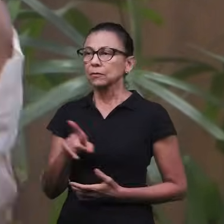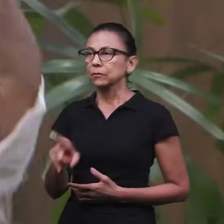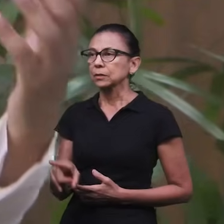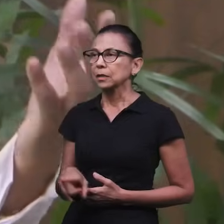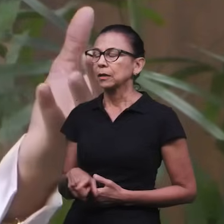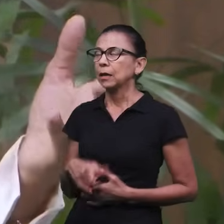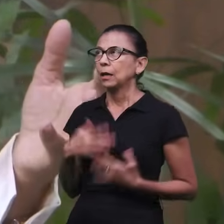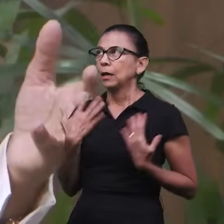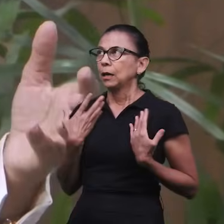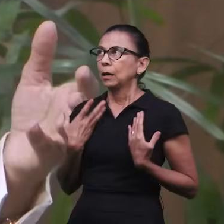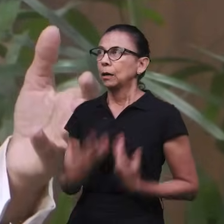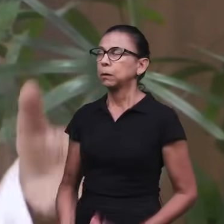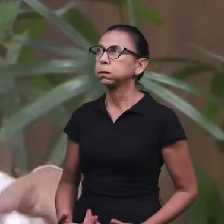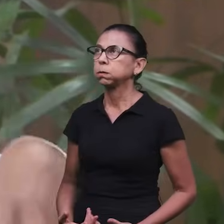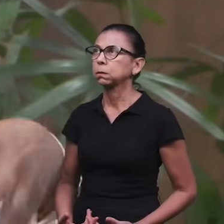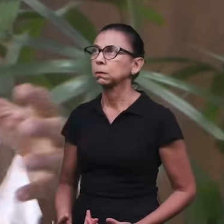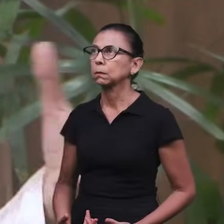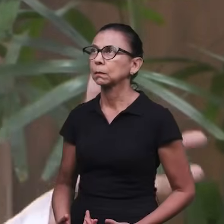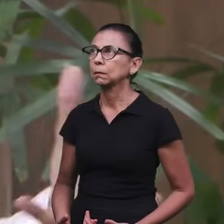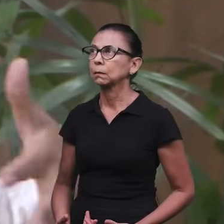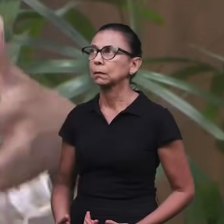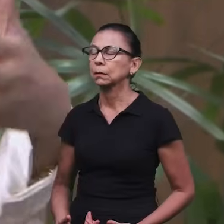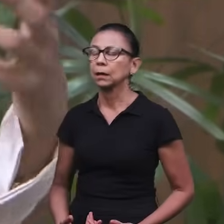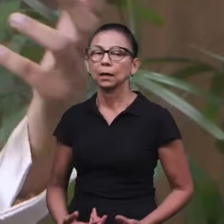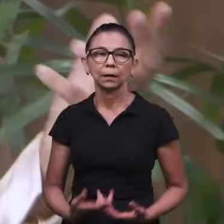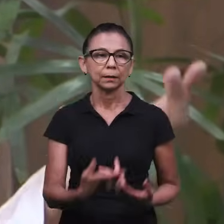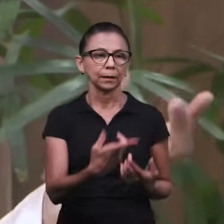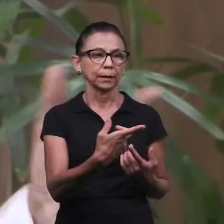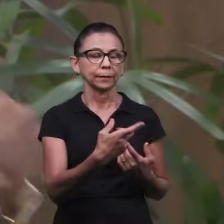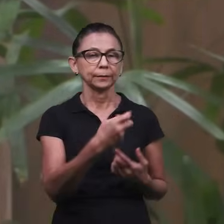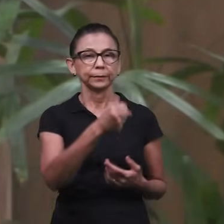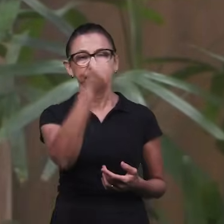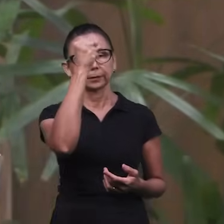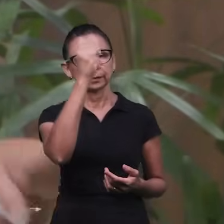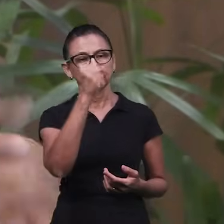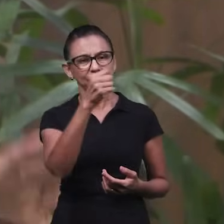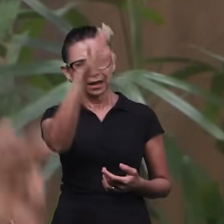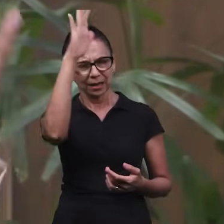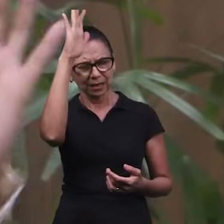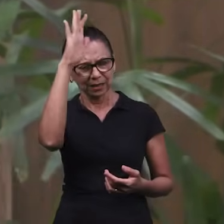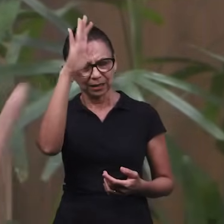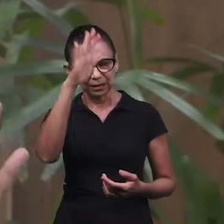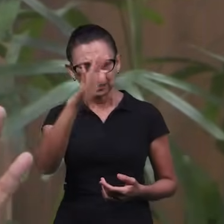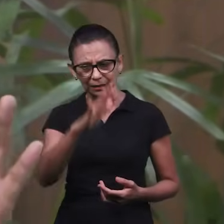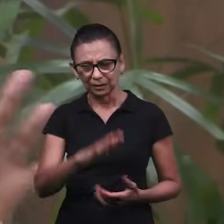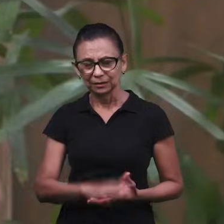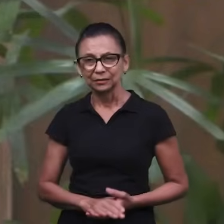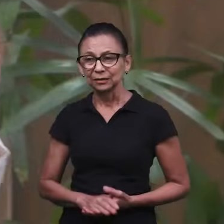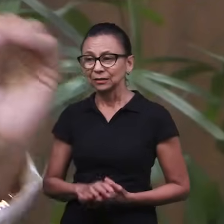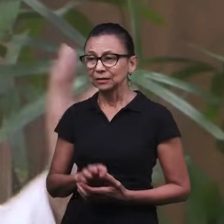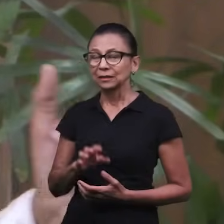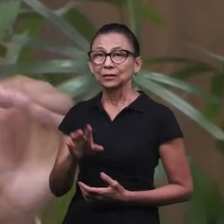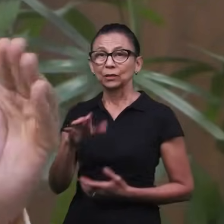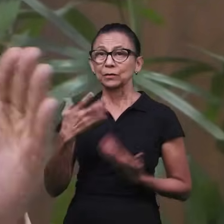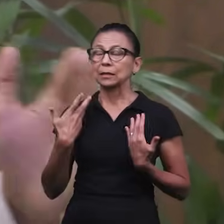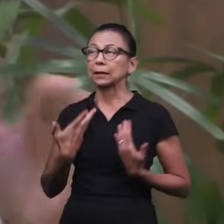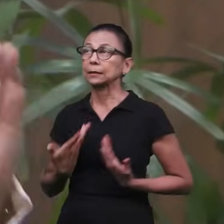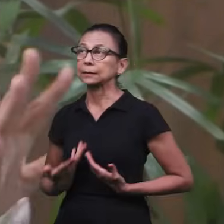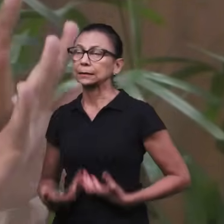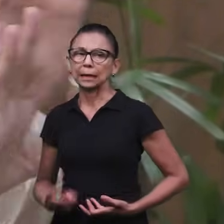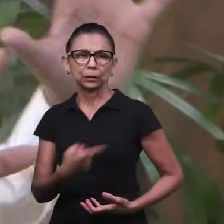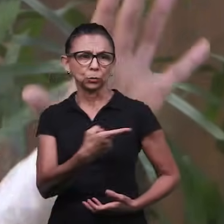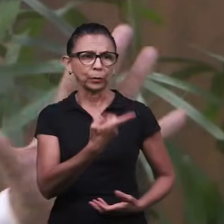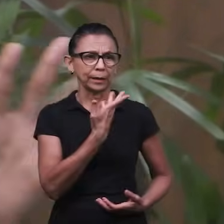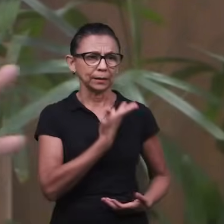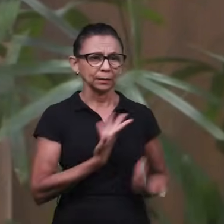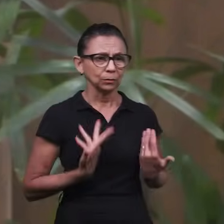Porque é tanta coisa que você tem para fazer, o menino não para, ele tem muito mais energia, você já está cansado, ele não está, ele poderia ficar a noite toda